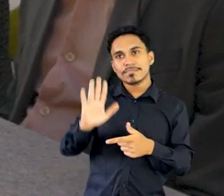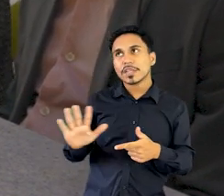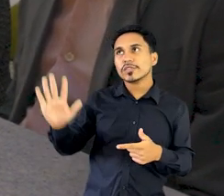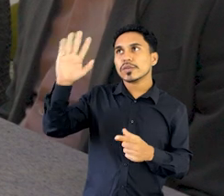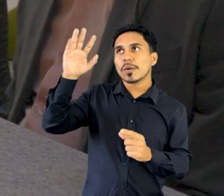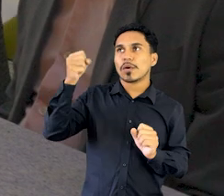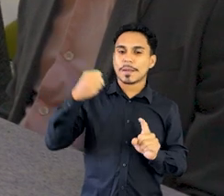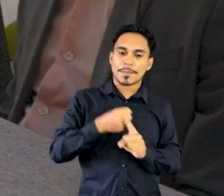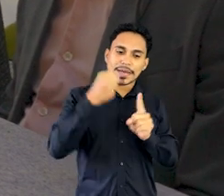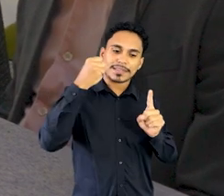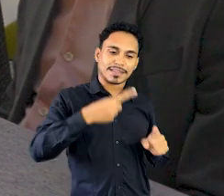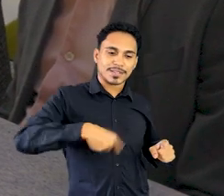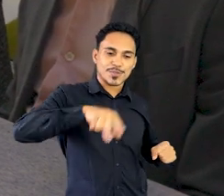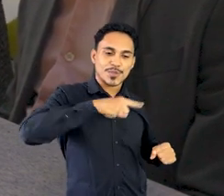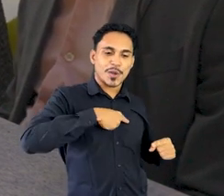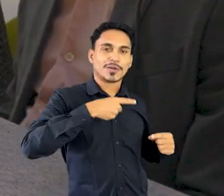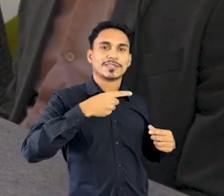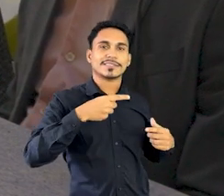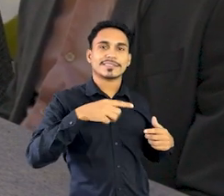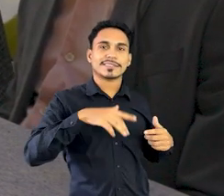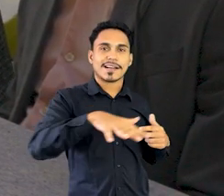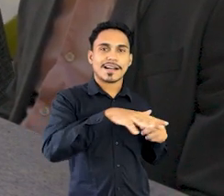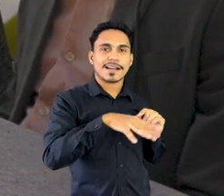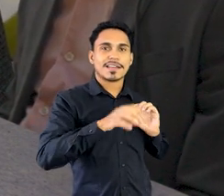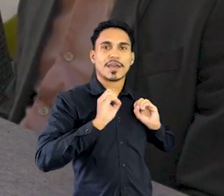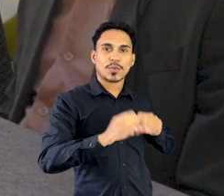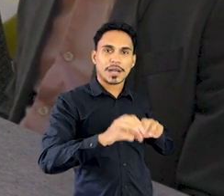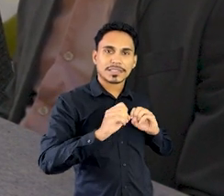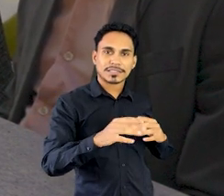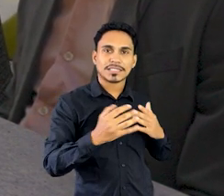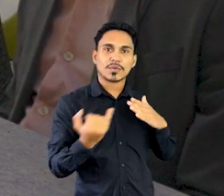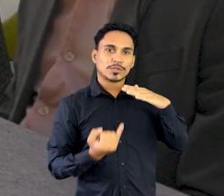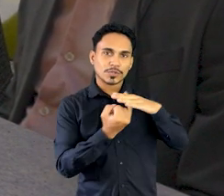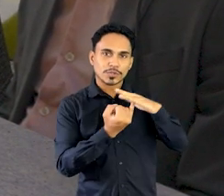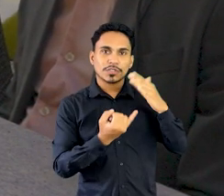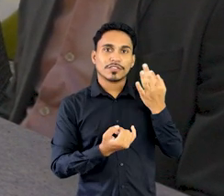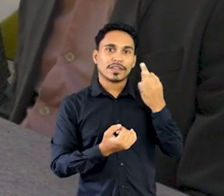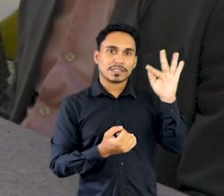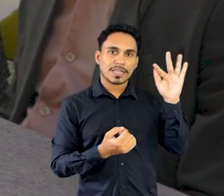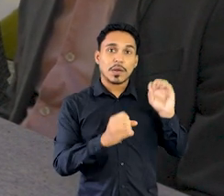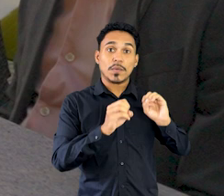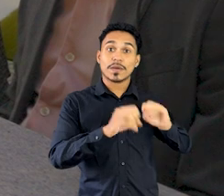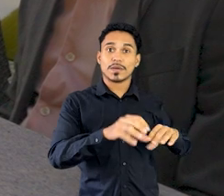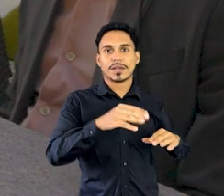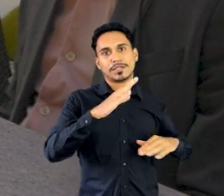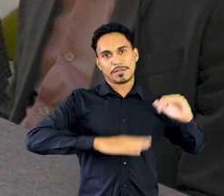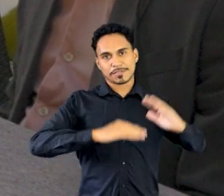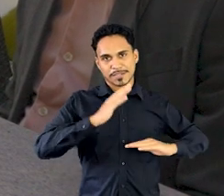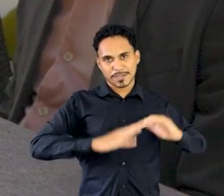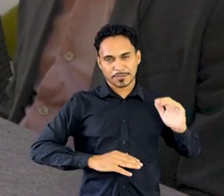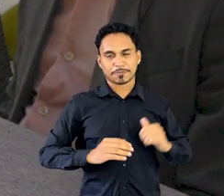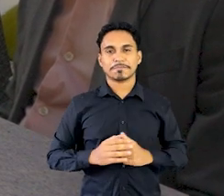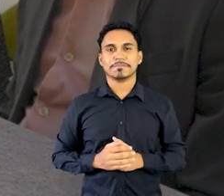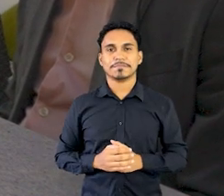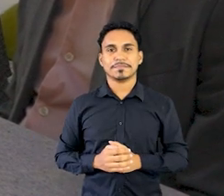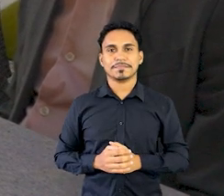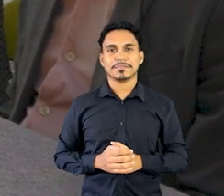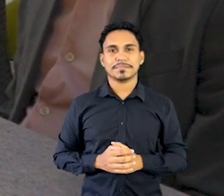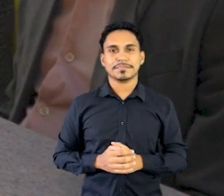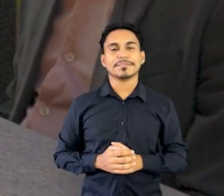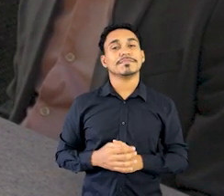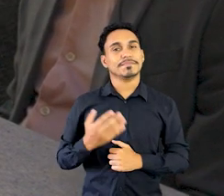impactar realmente Aqui as nossas decisões enquanto rede Federal de Educação Profissional científica e